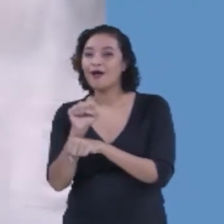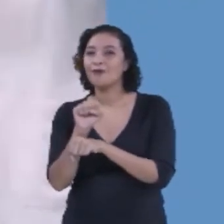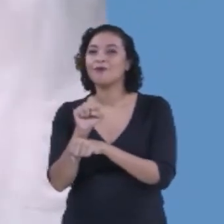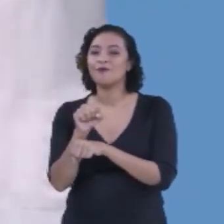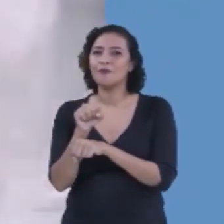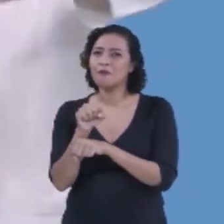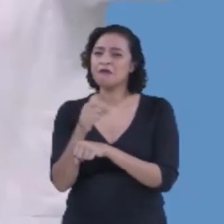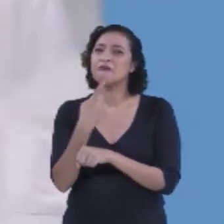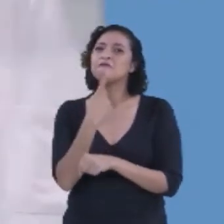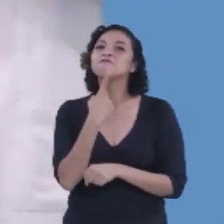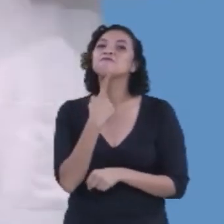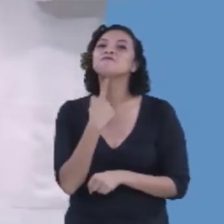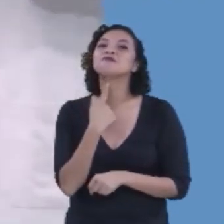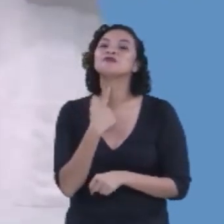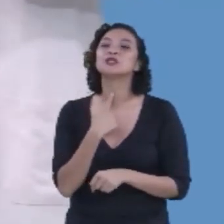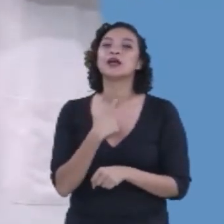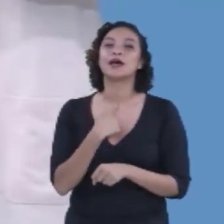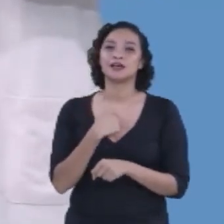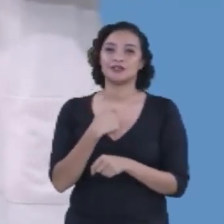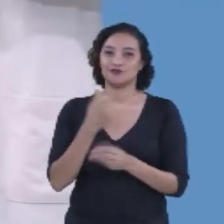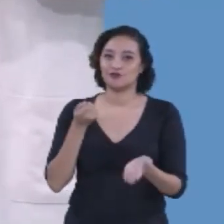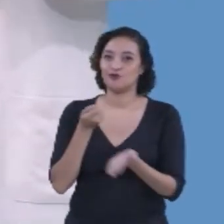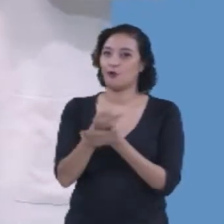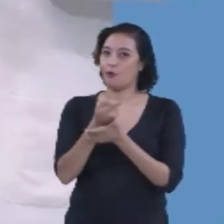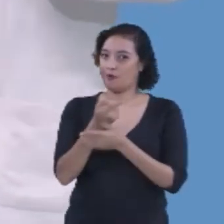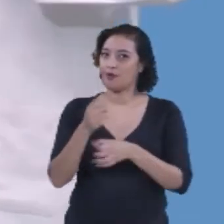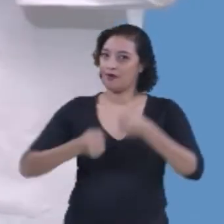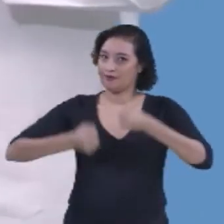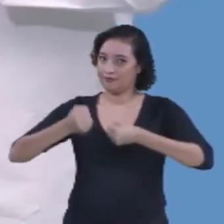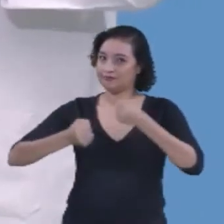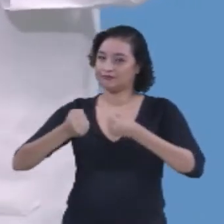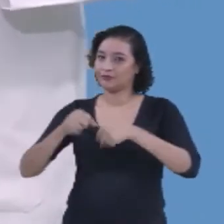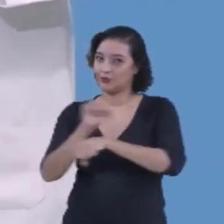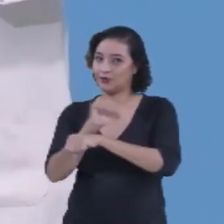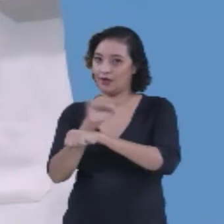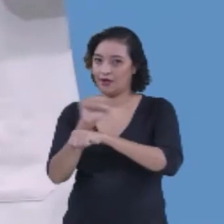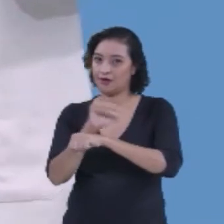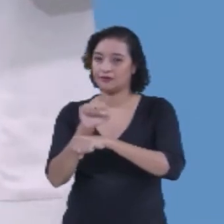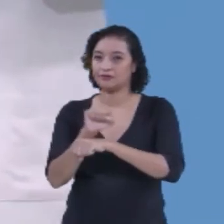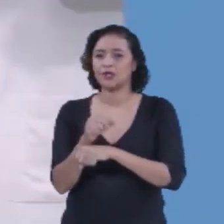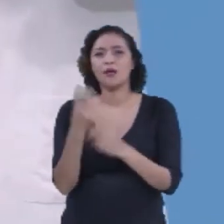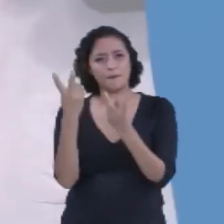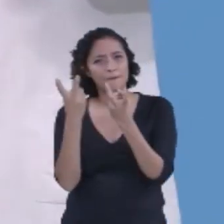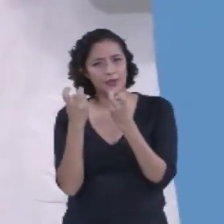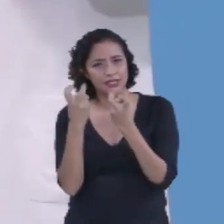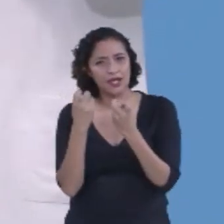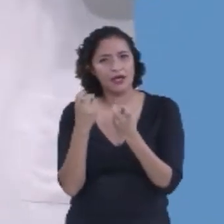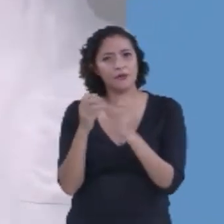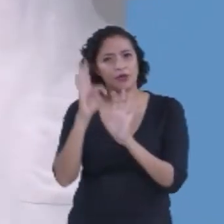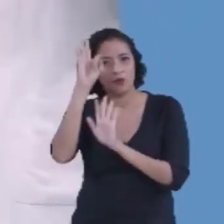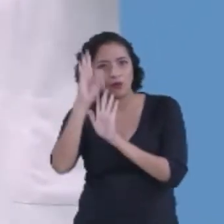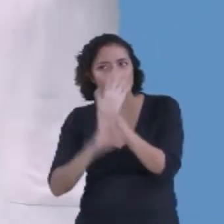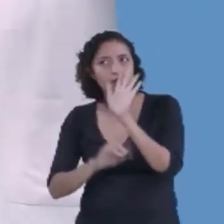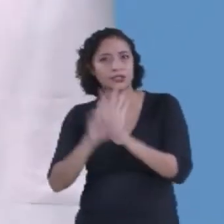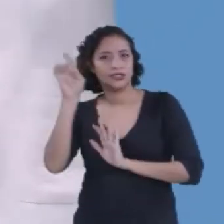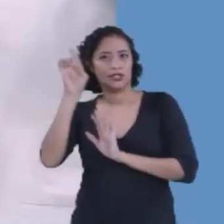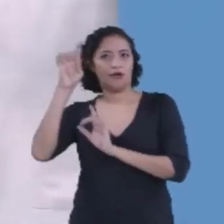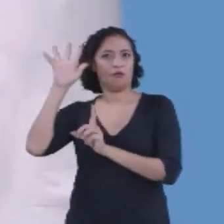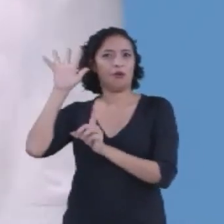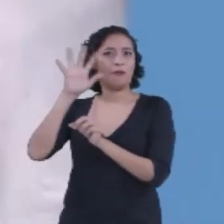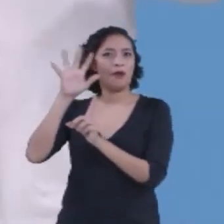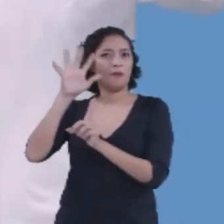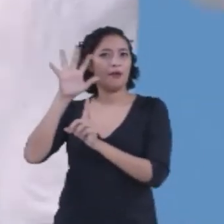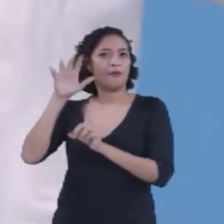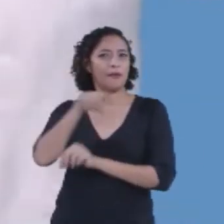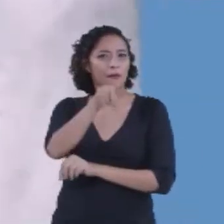sentir vontade, querer comprar este carro, né? Então, perceba que este texto todo aqui foi produzido com essa finalidade de